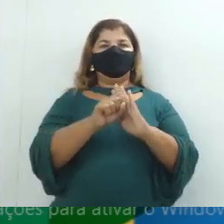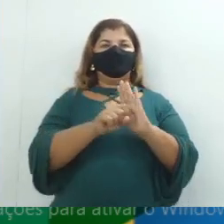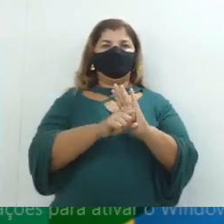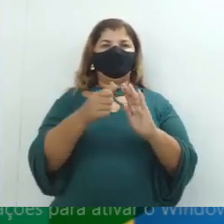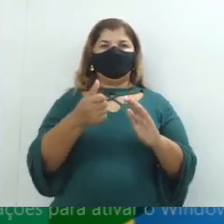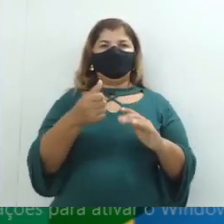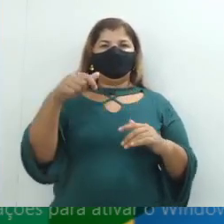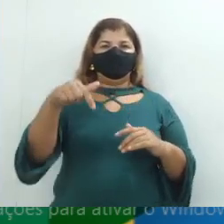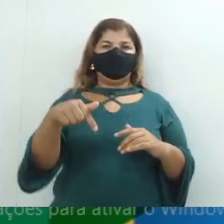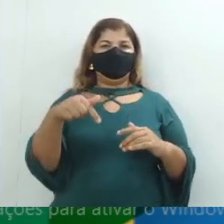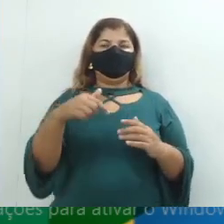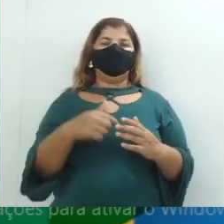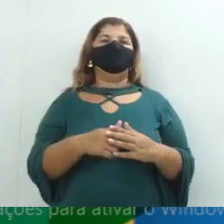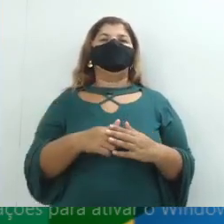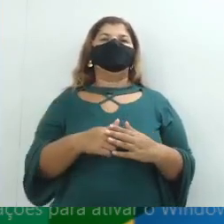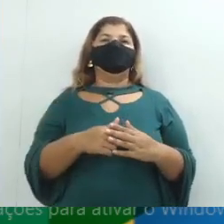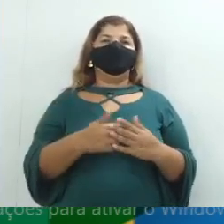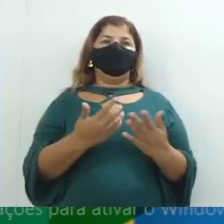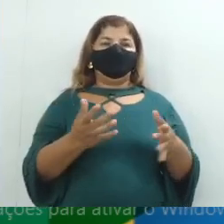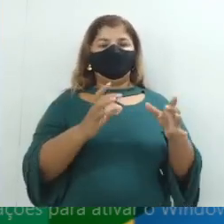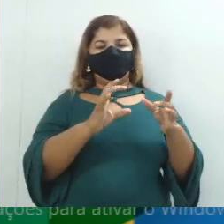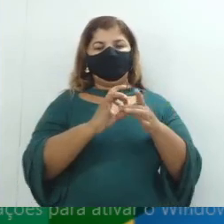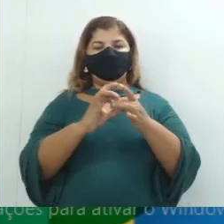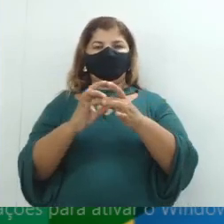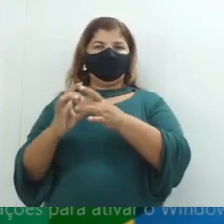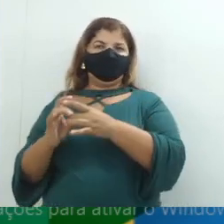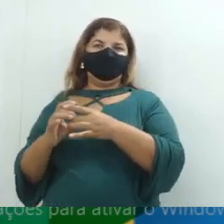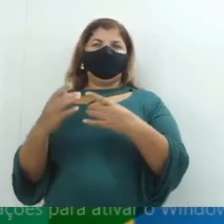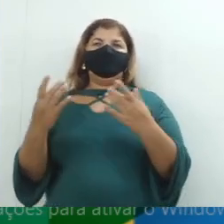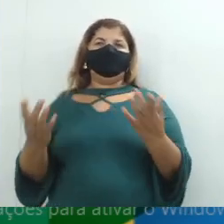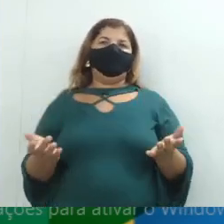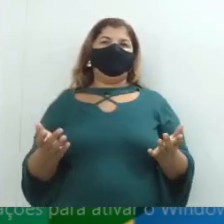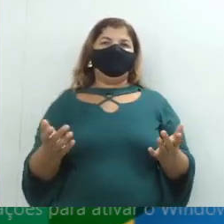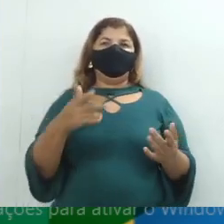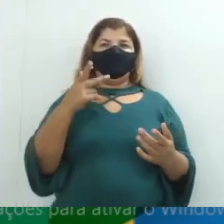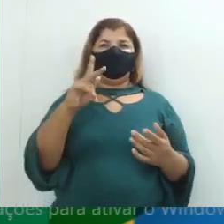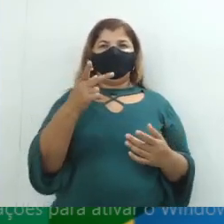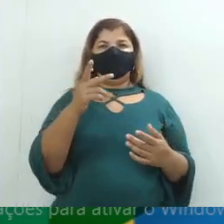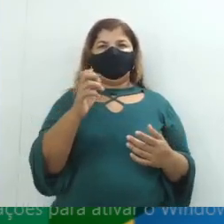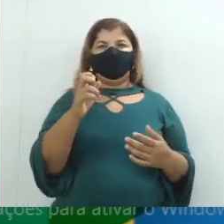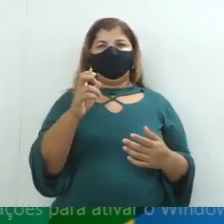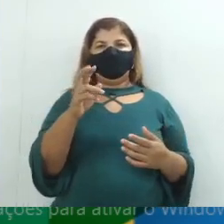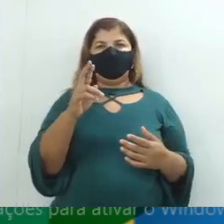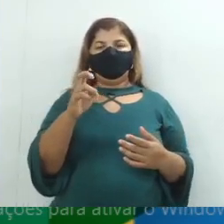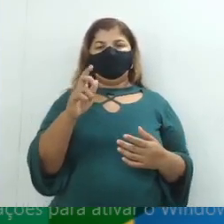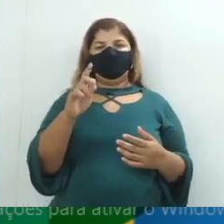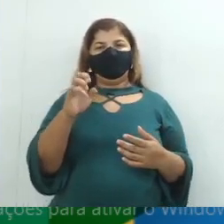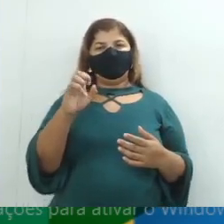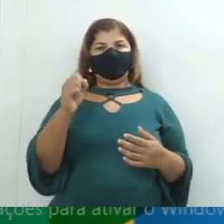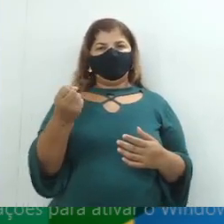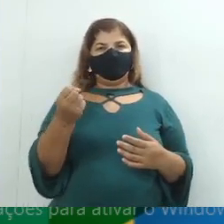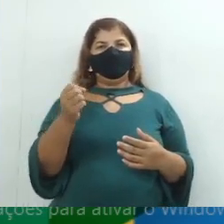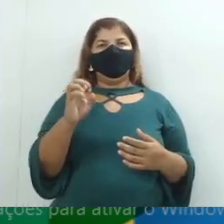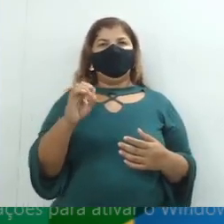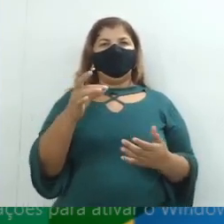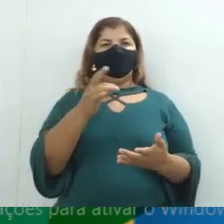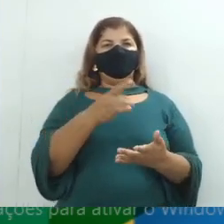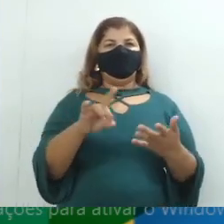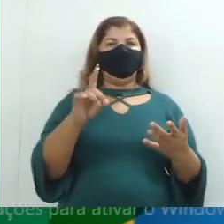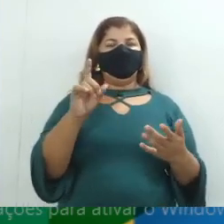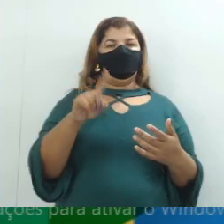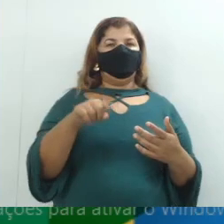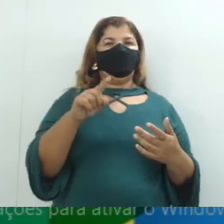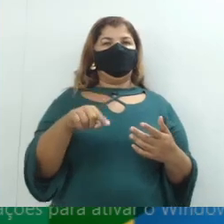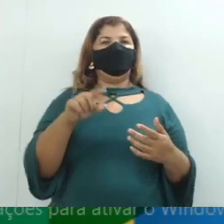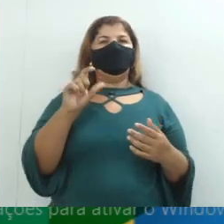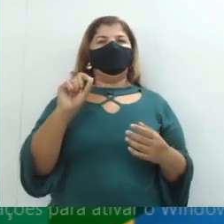tendo em vista o contexto da época, pode-se inserir que os hereges e os inimigos aos quais o autor se refere eram